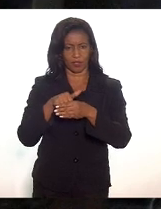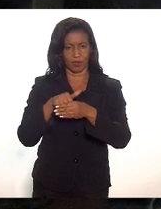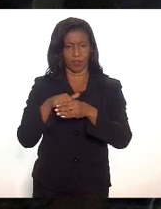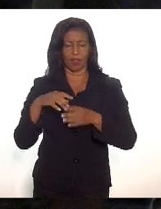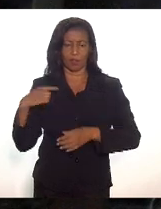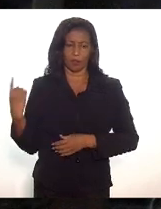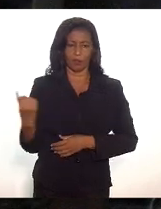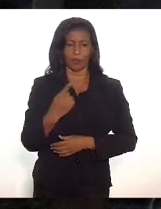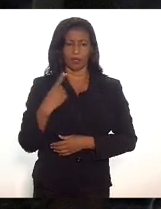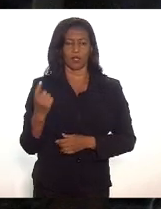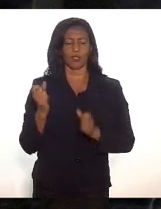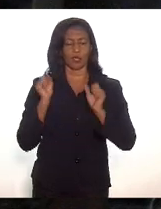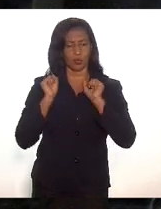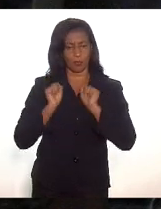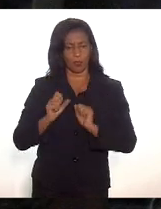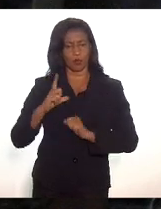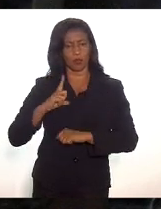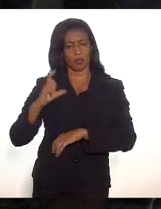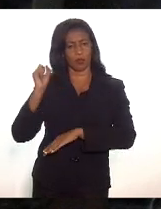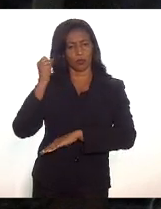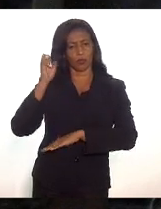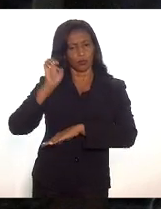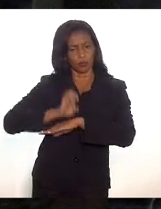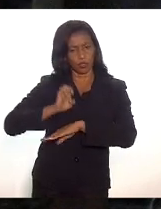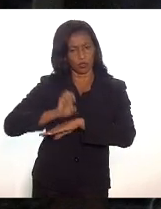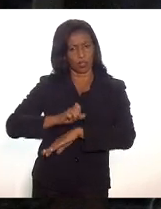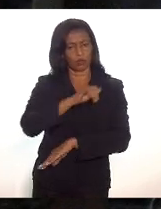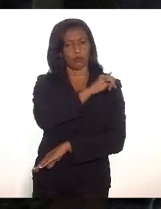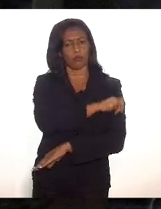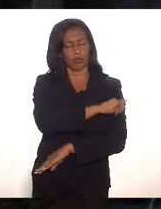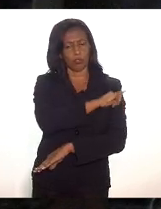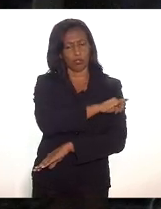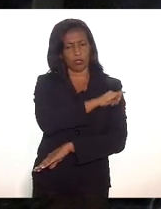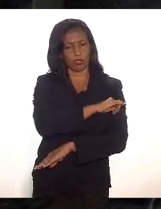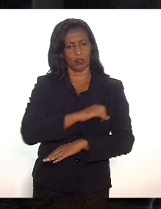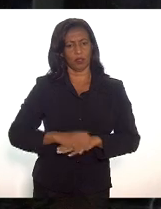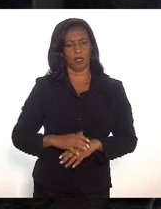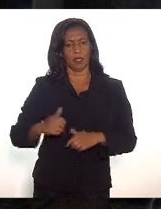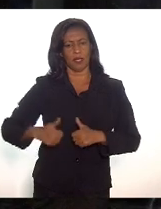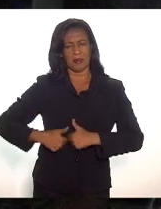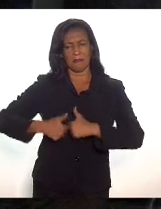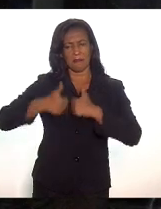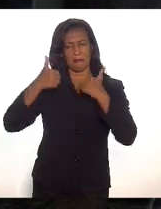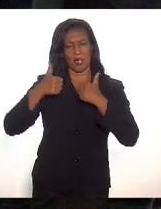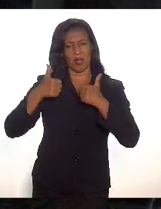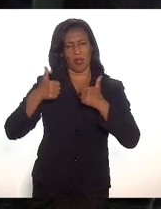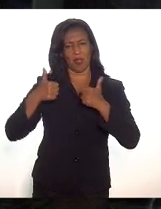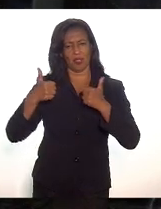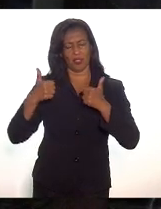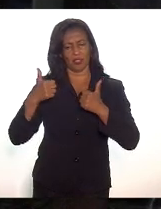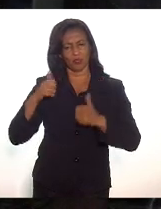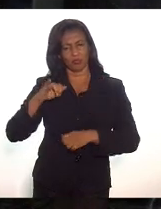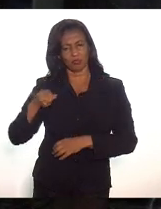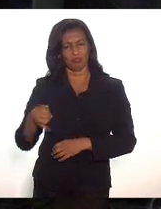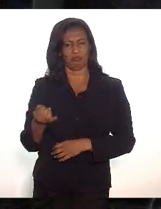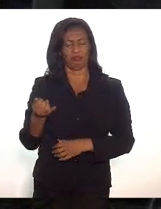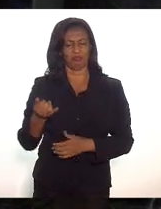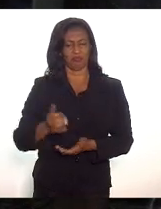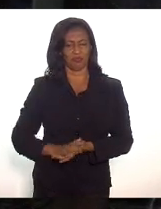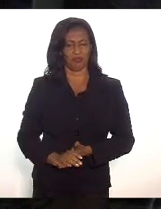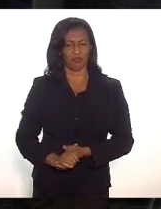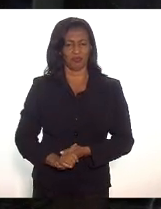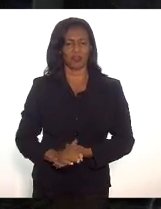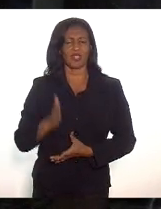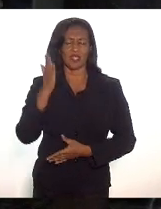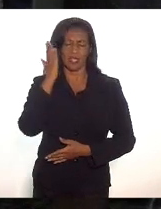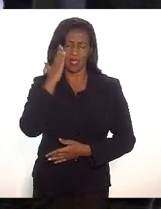gente possa ter um Estado do Rio de Janeiro em melhores condições. Nós sabemos